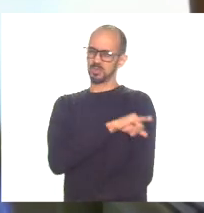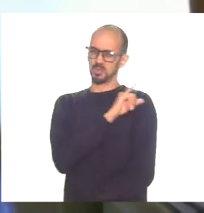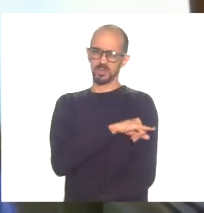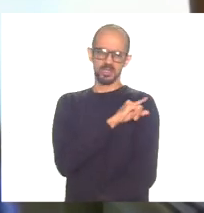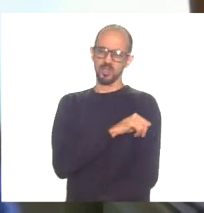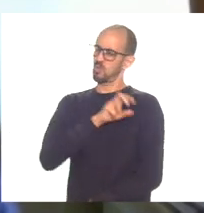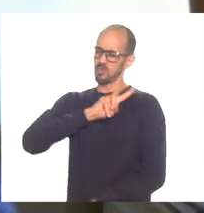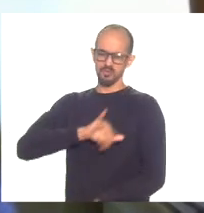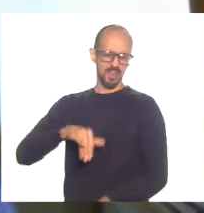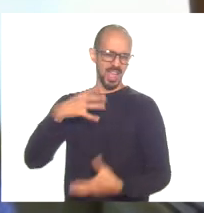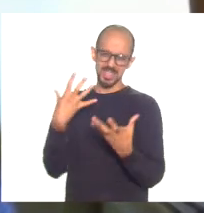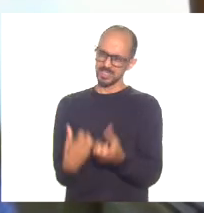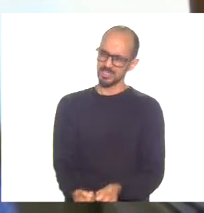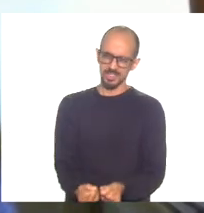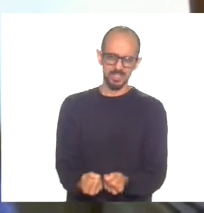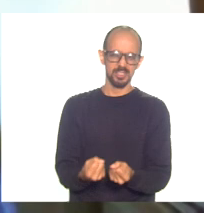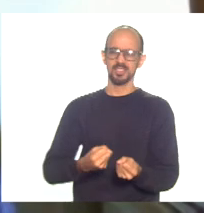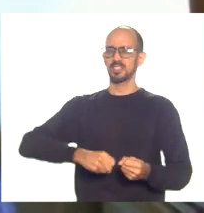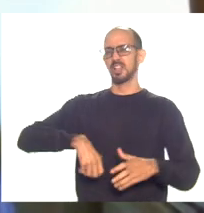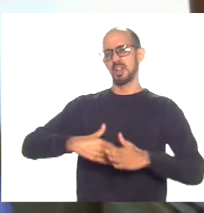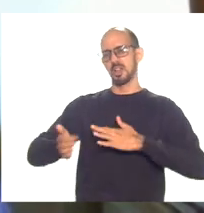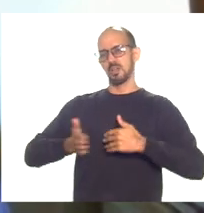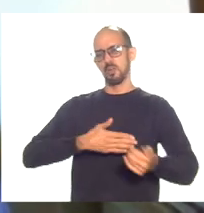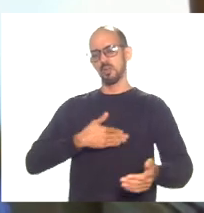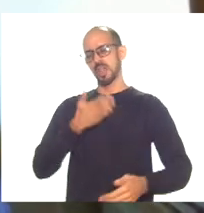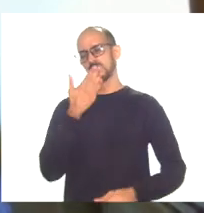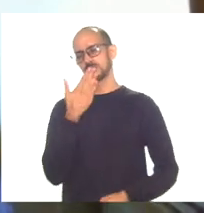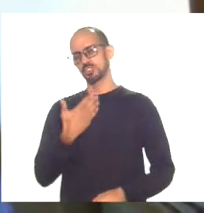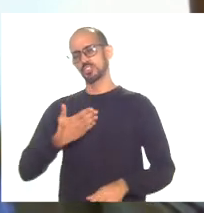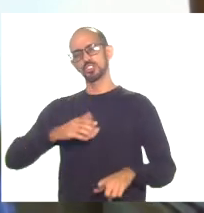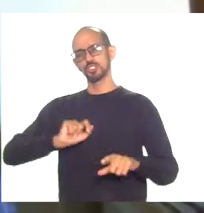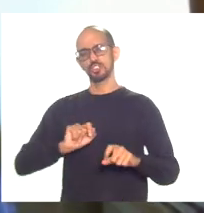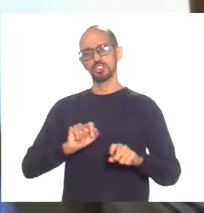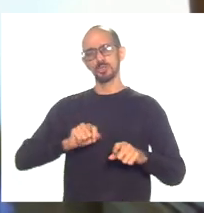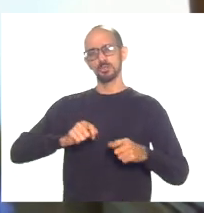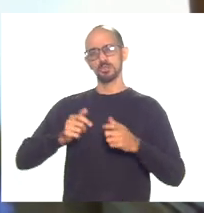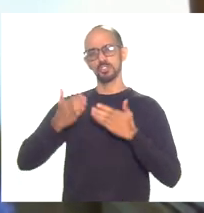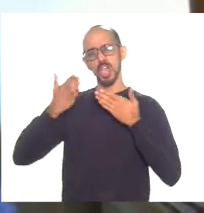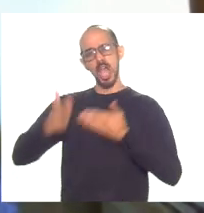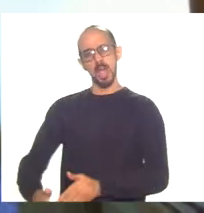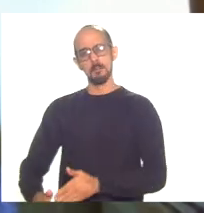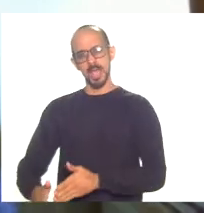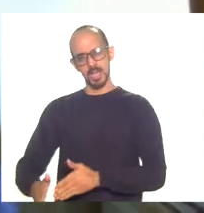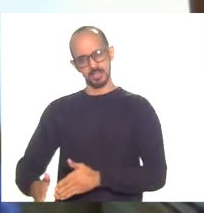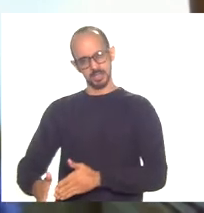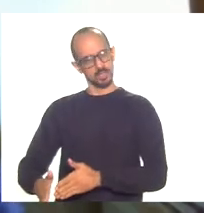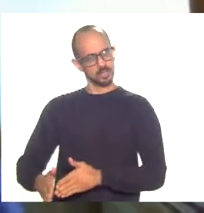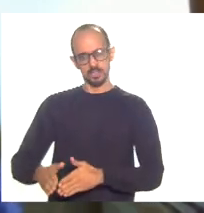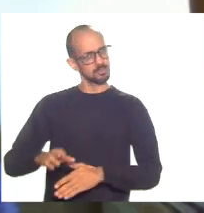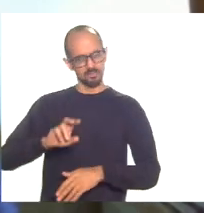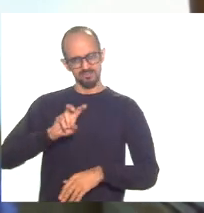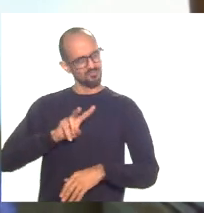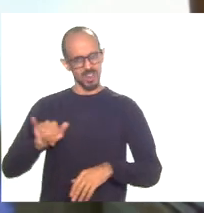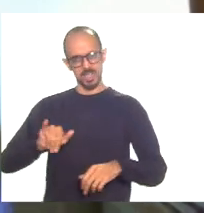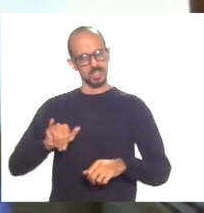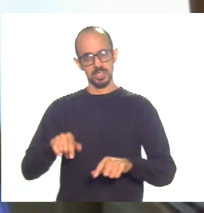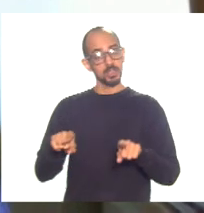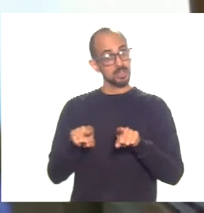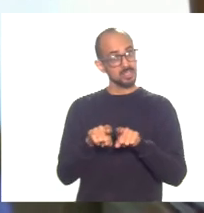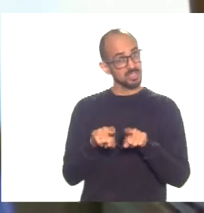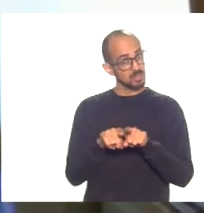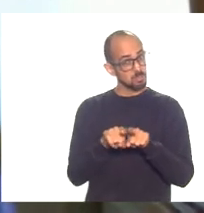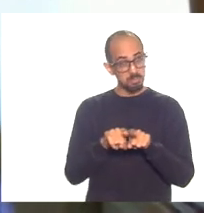se render a qualquer tipo de ameaça, e muito menos